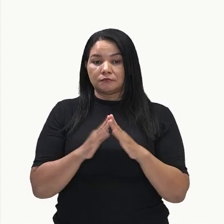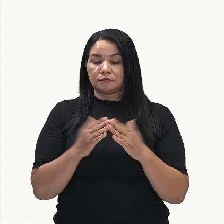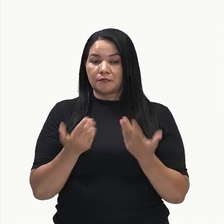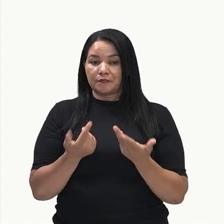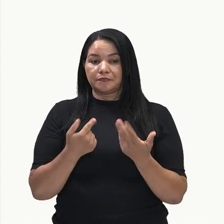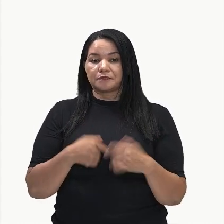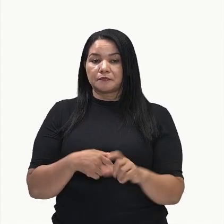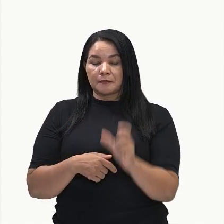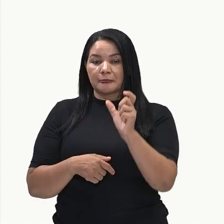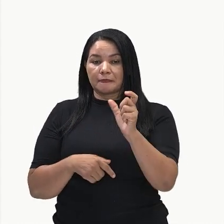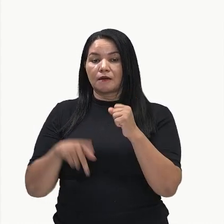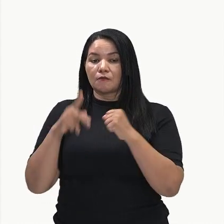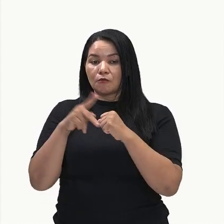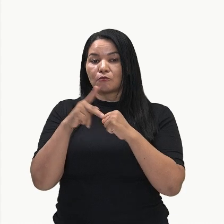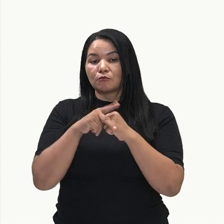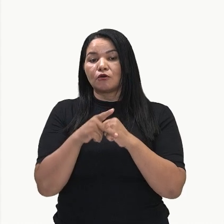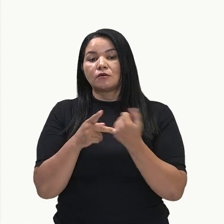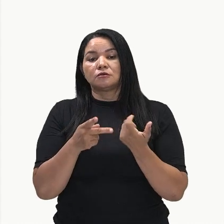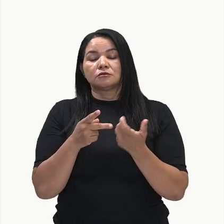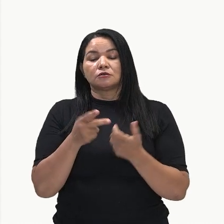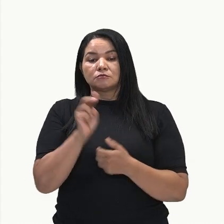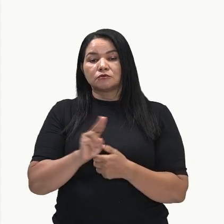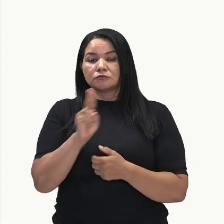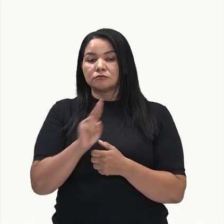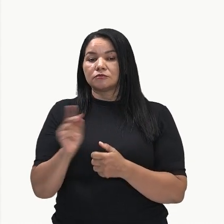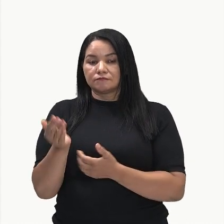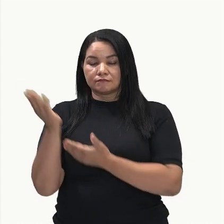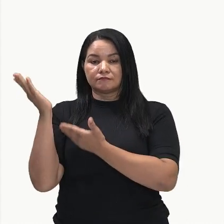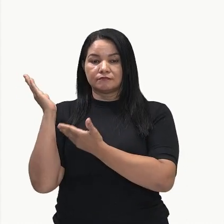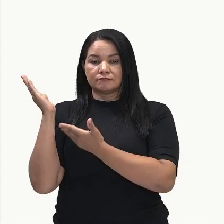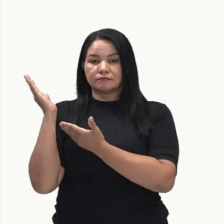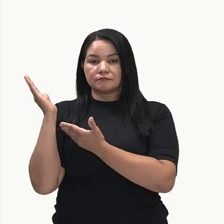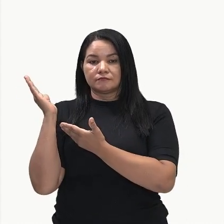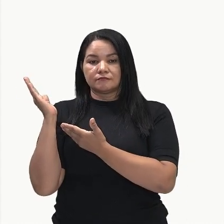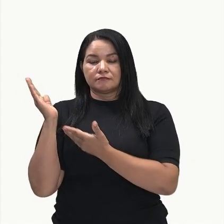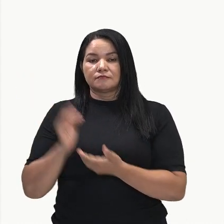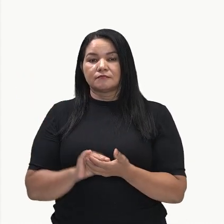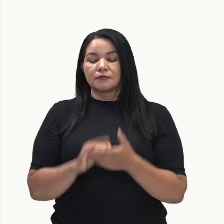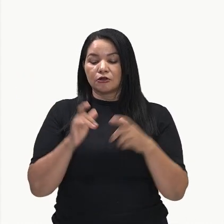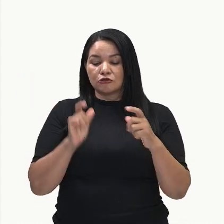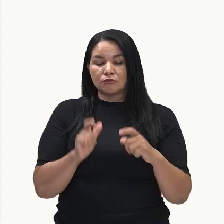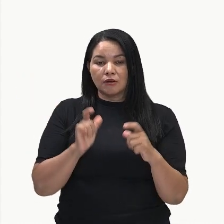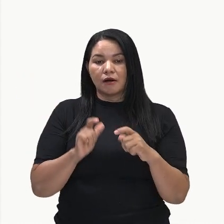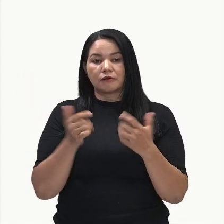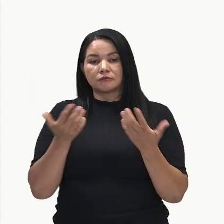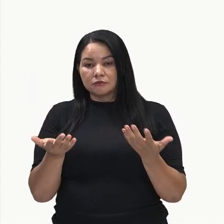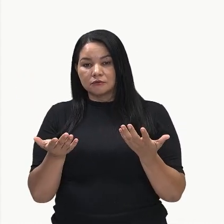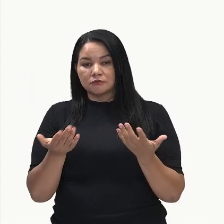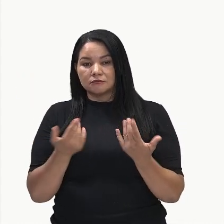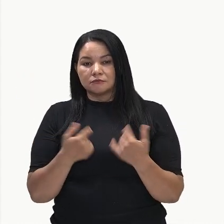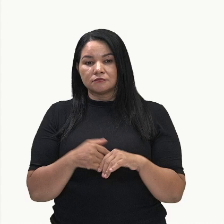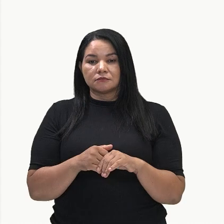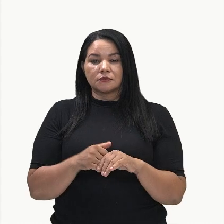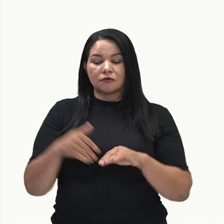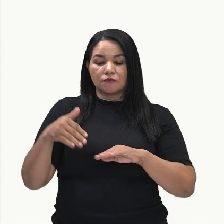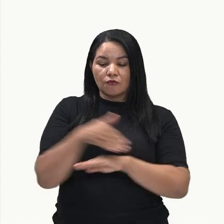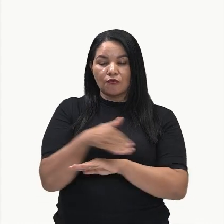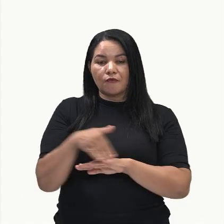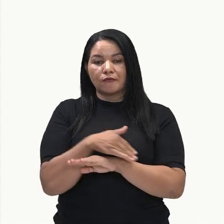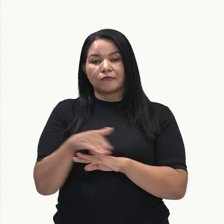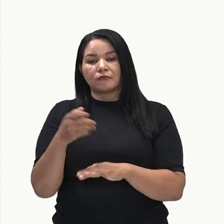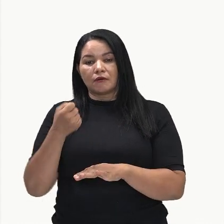há uma panaderia aqui? Né? Eu quero saber onde é que está localizado, o endereço. Lá em frente à praça, na rua tal, número